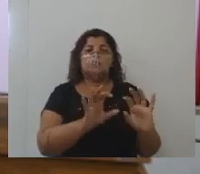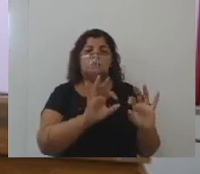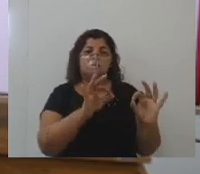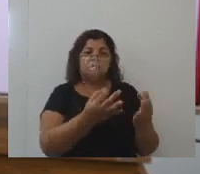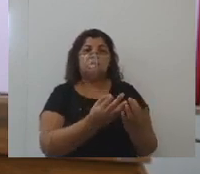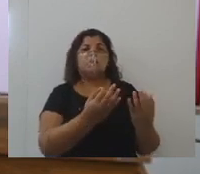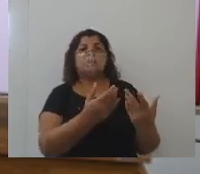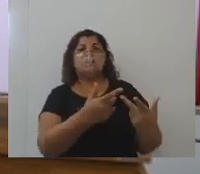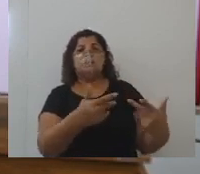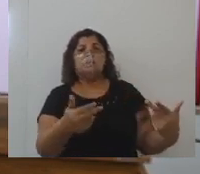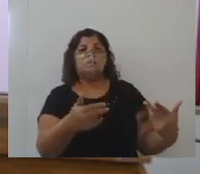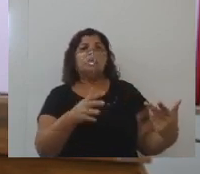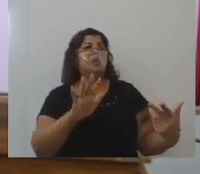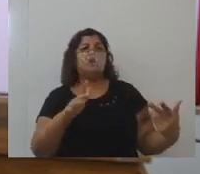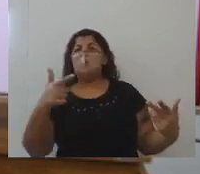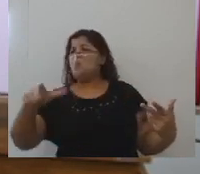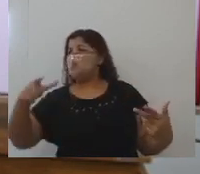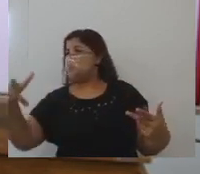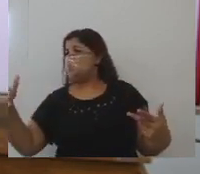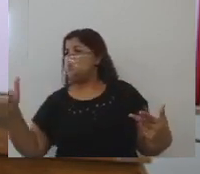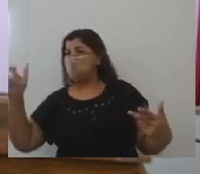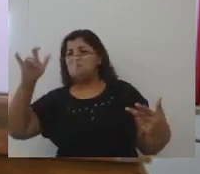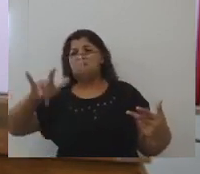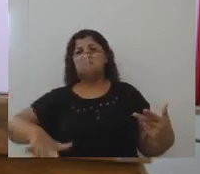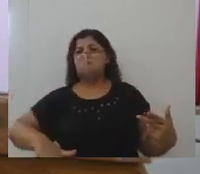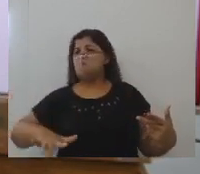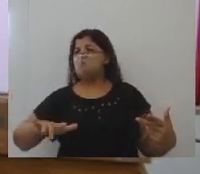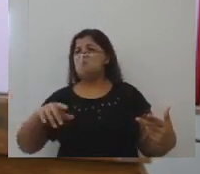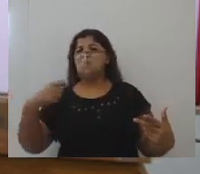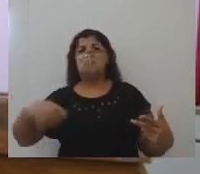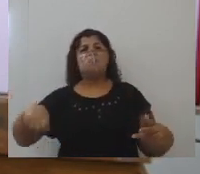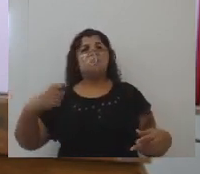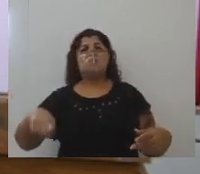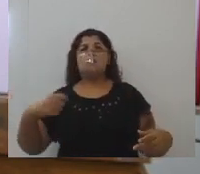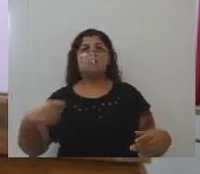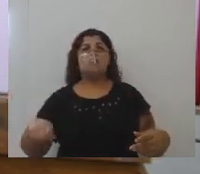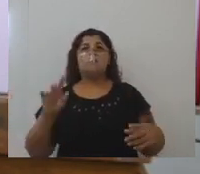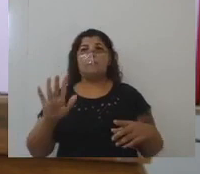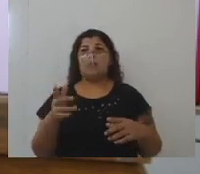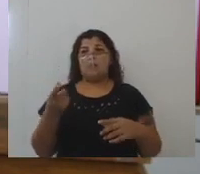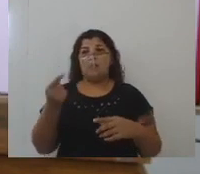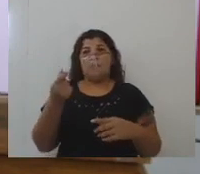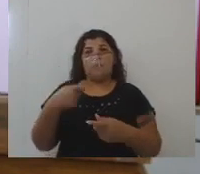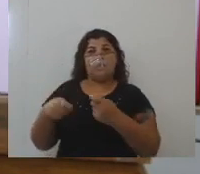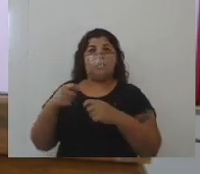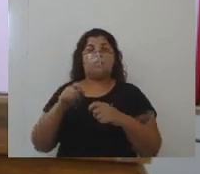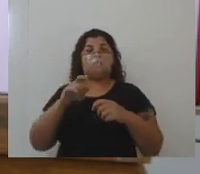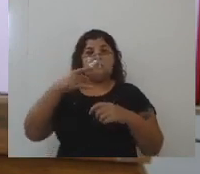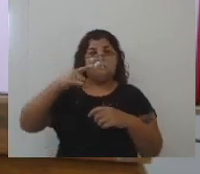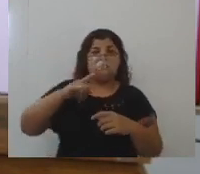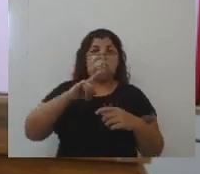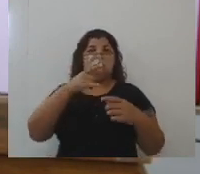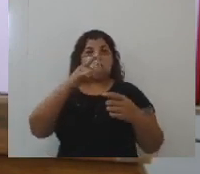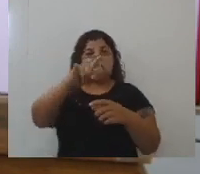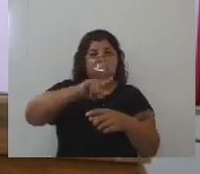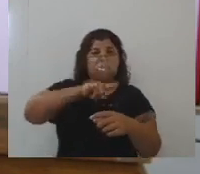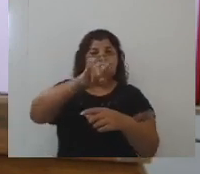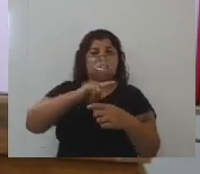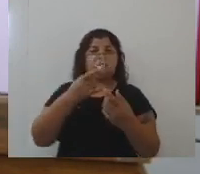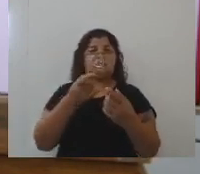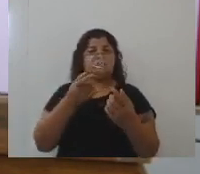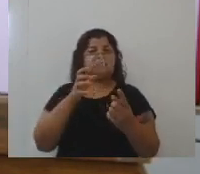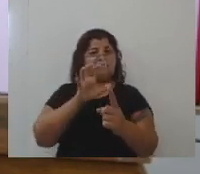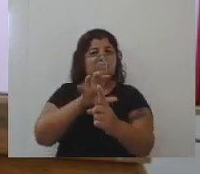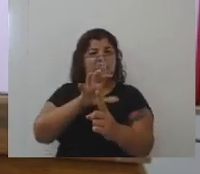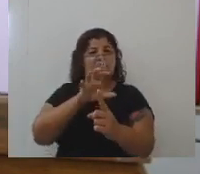gente ama, tem coisa que a gente não precisa, que não é necessária. Mas mesmo assim o capitalista e a mídia vai te obrigar a consumir, porque